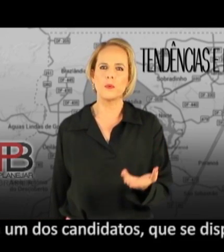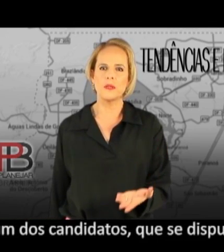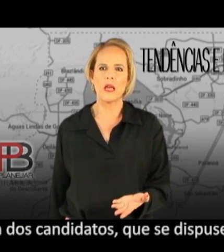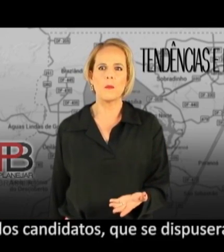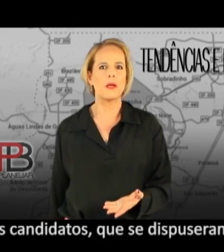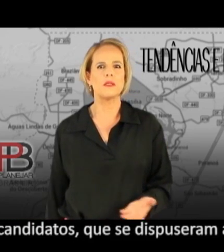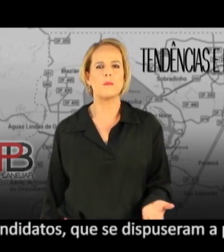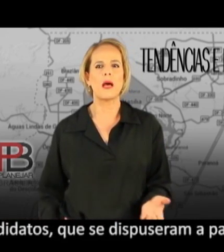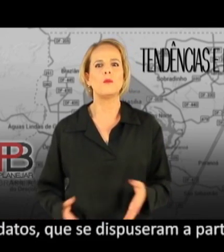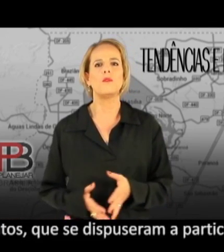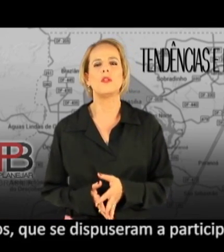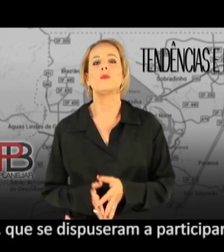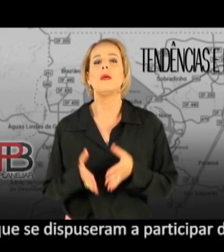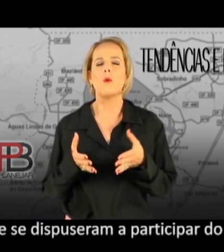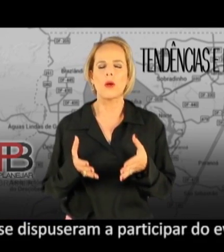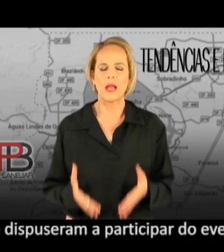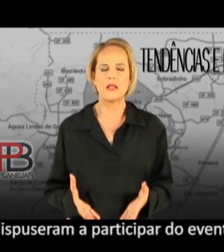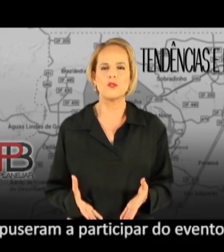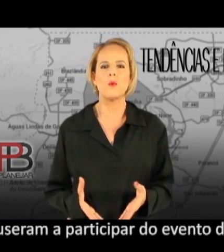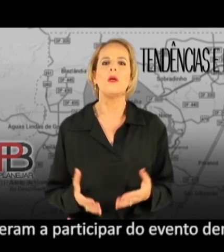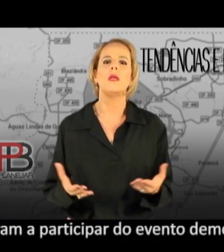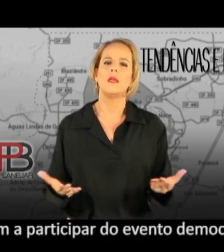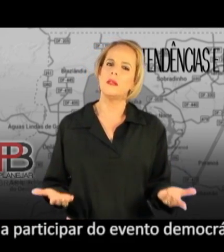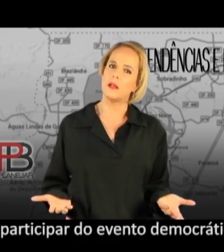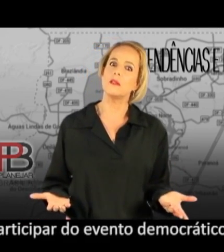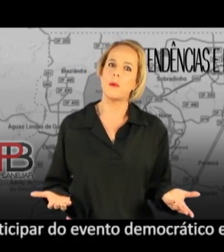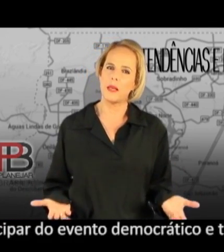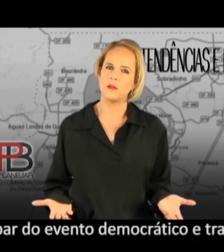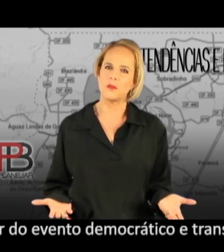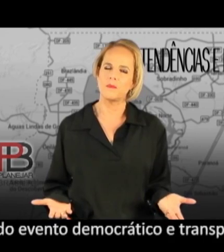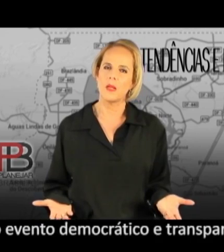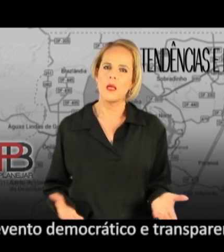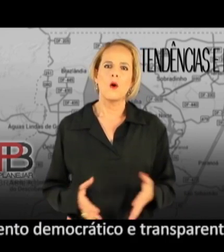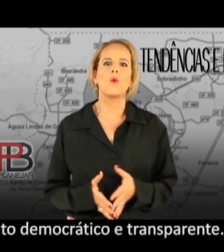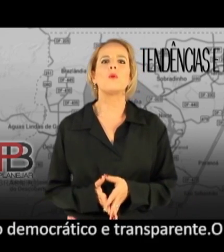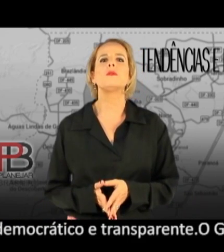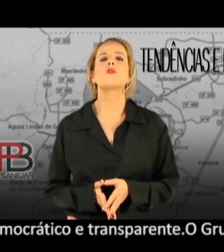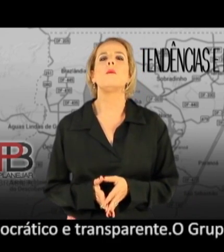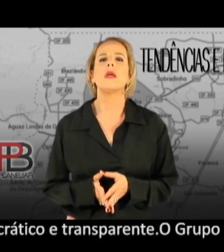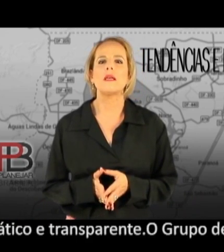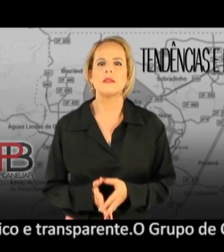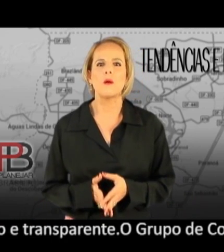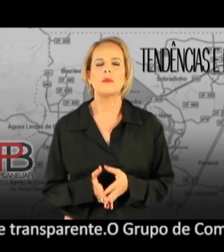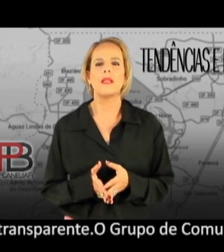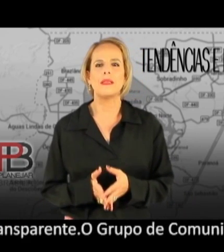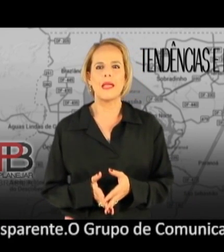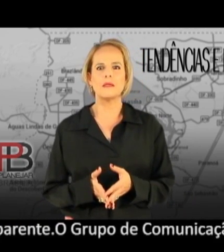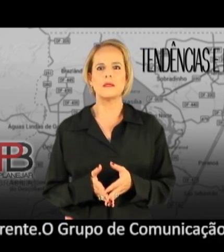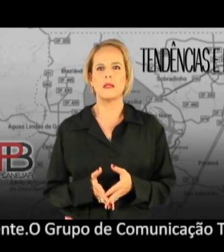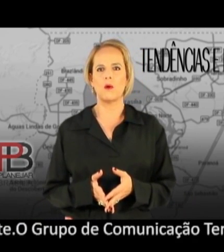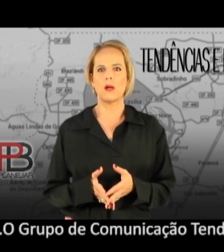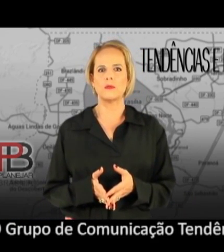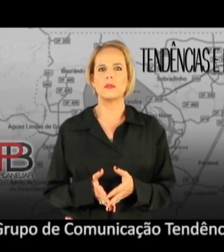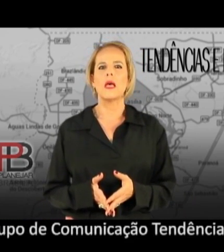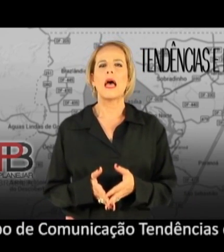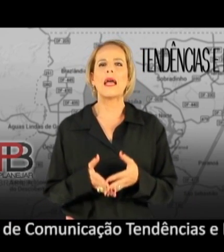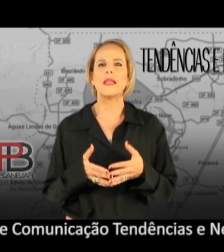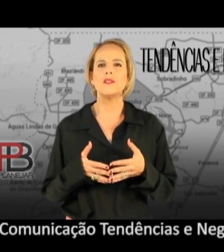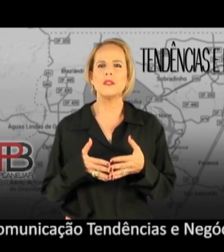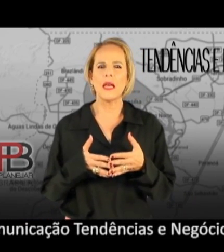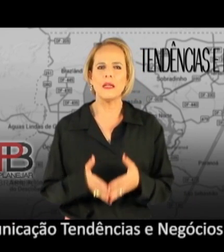se dispuseram a participar do evento democrático e transparente. O Grupo de Comunicação Tendências e